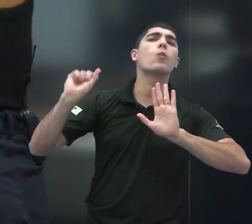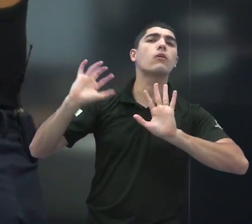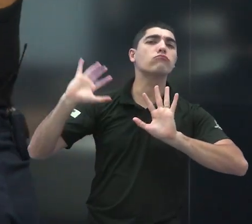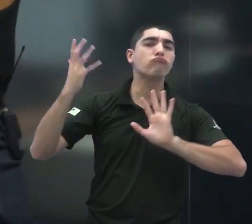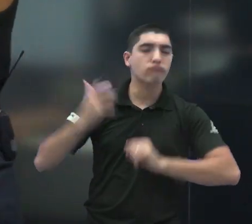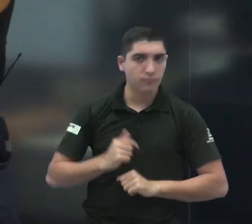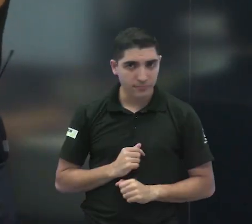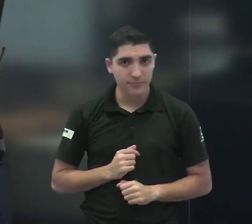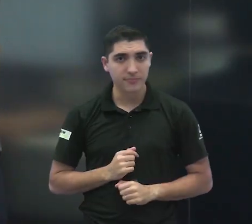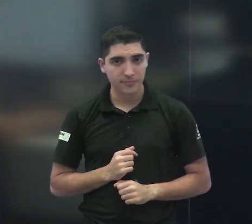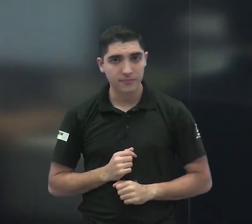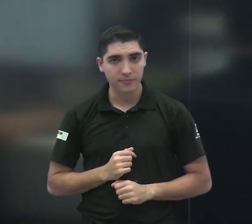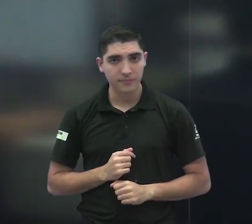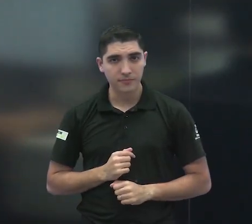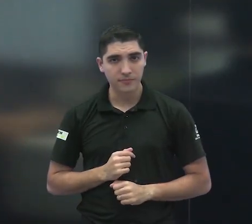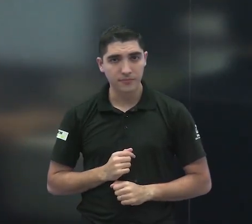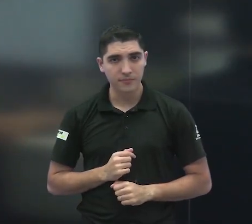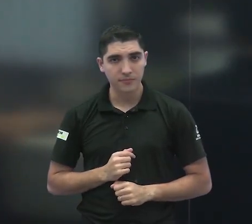regras para o afastamento?